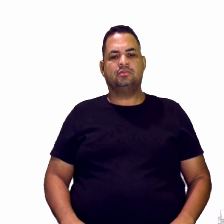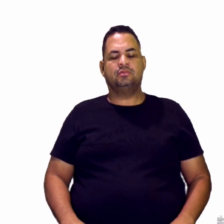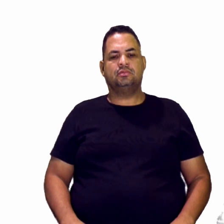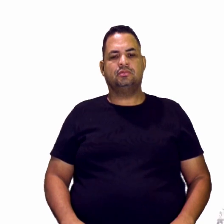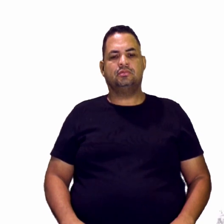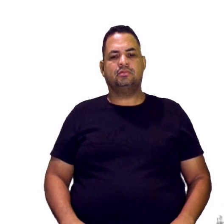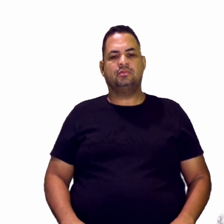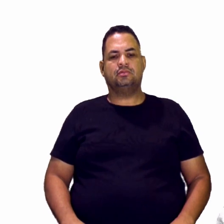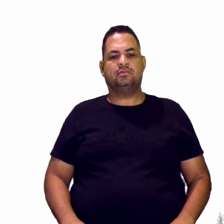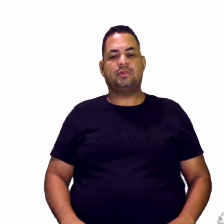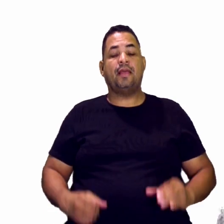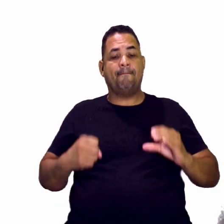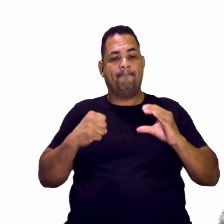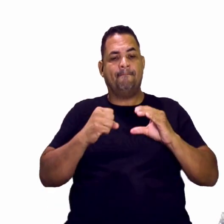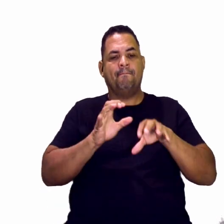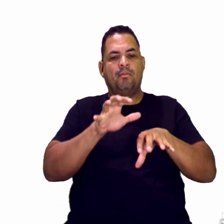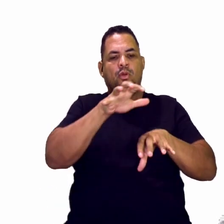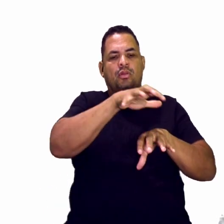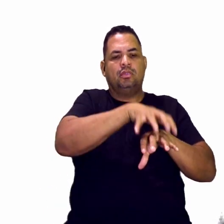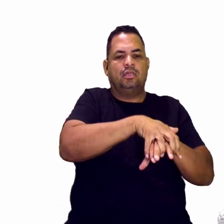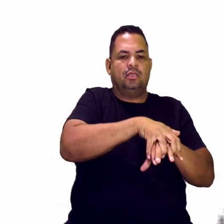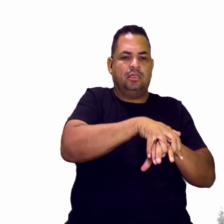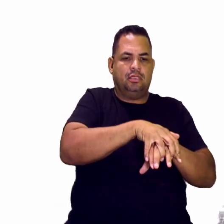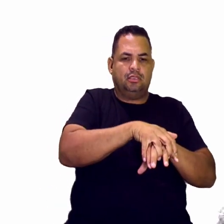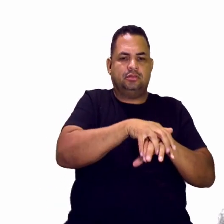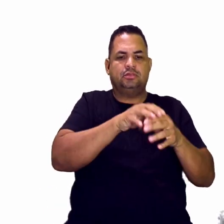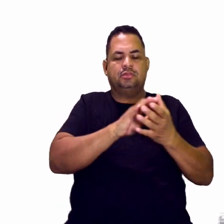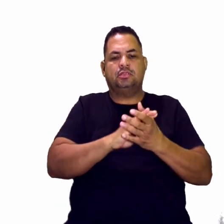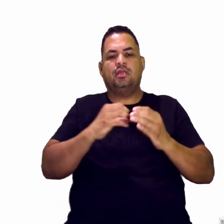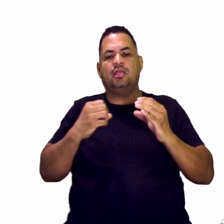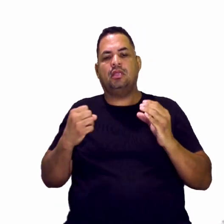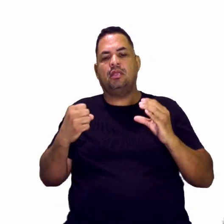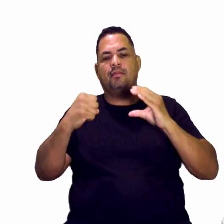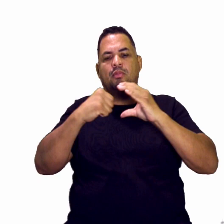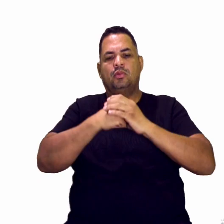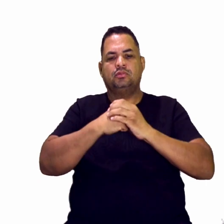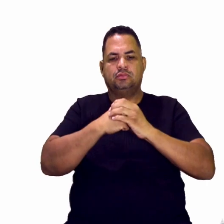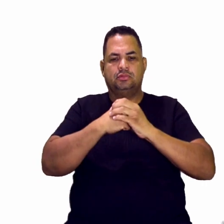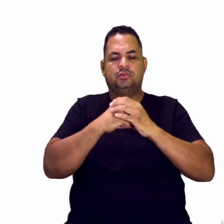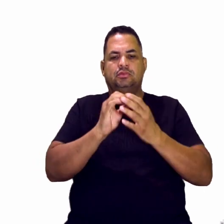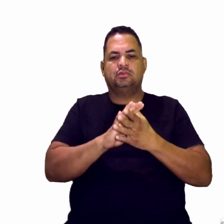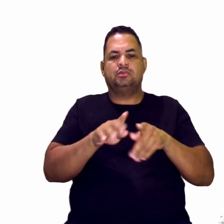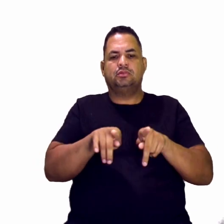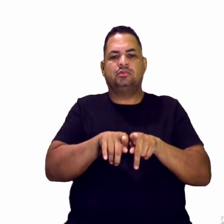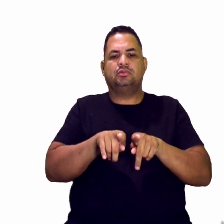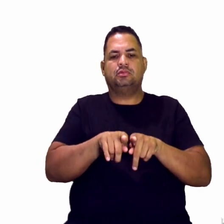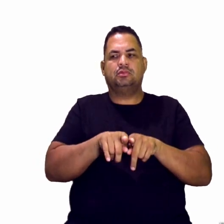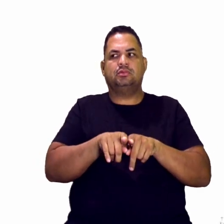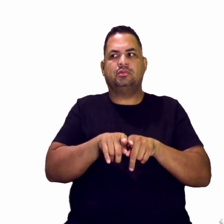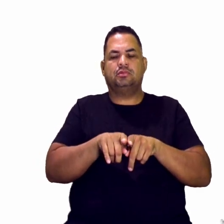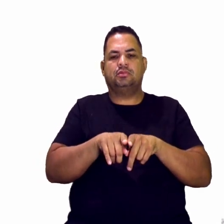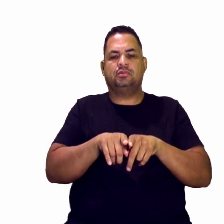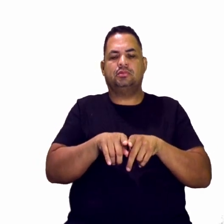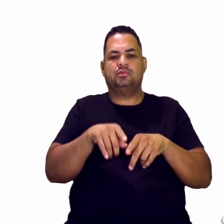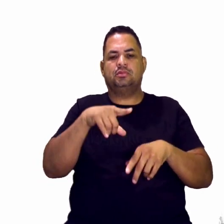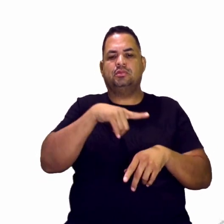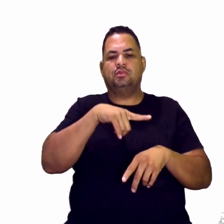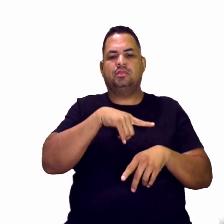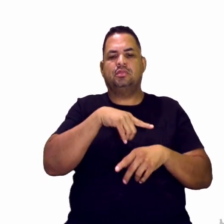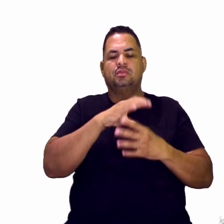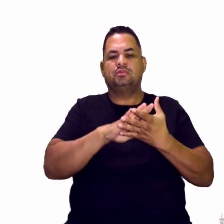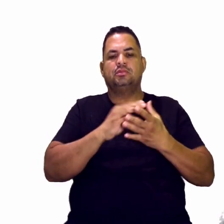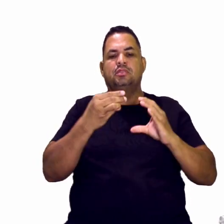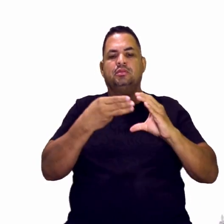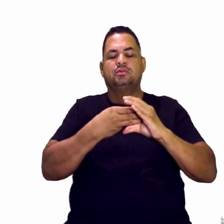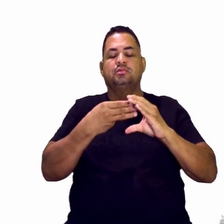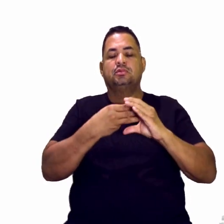e protistas, que são os protozoários. Então, além da célula vegetal, a